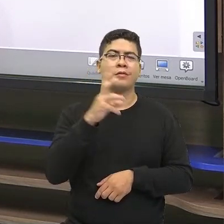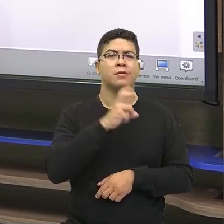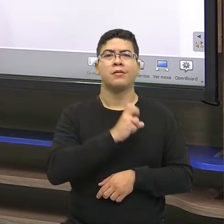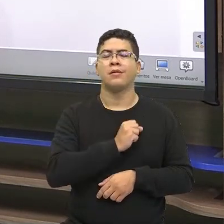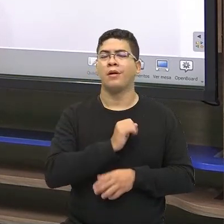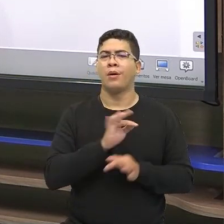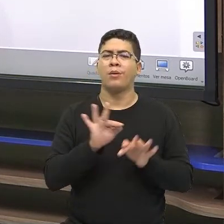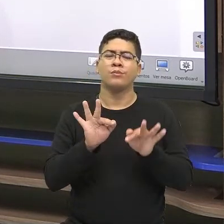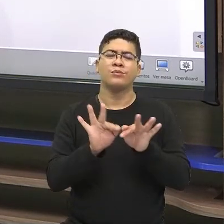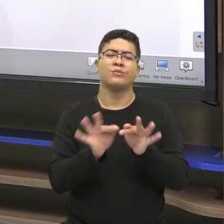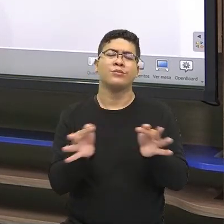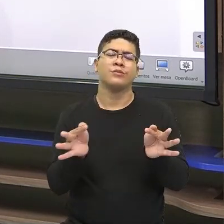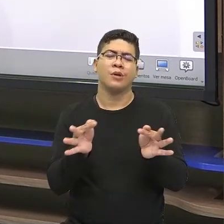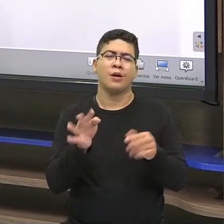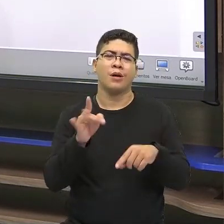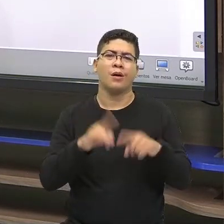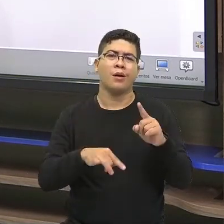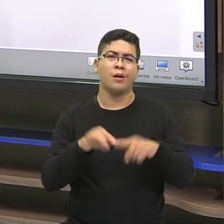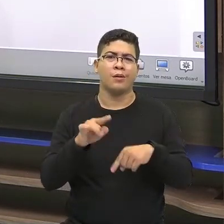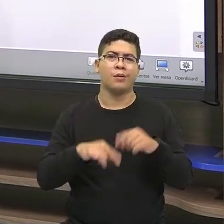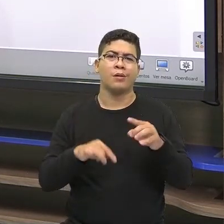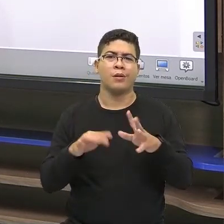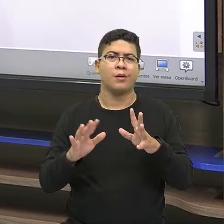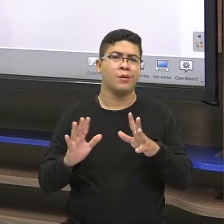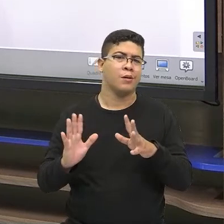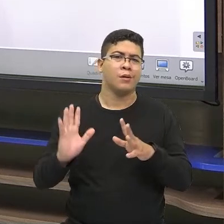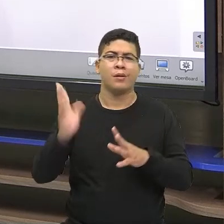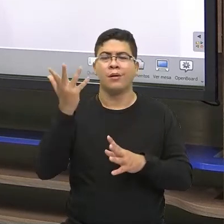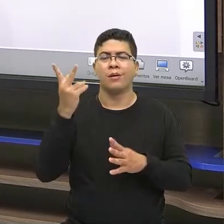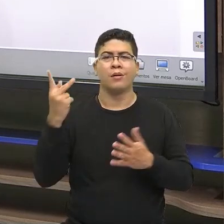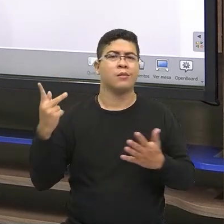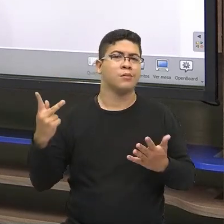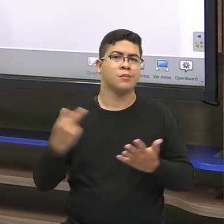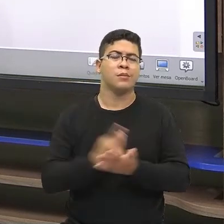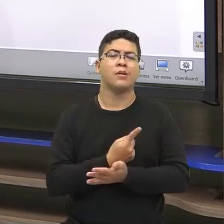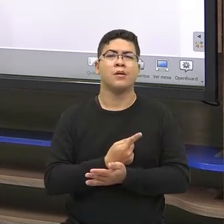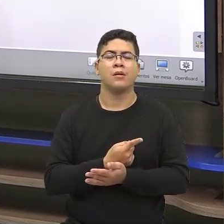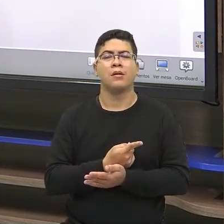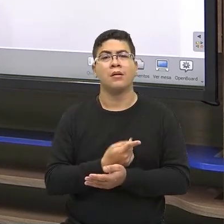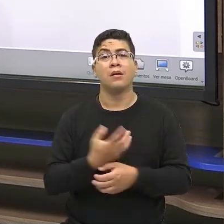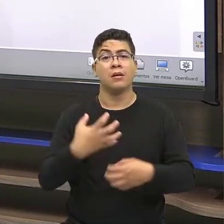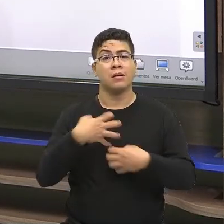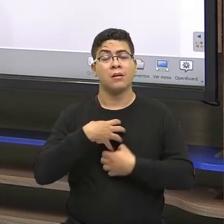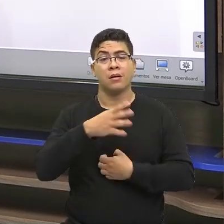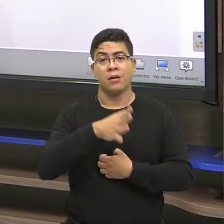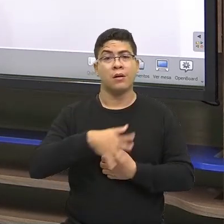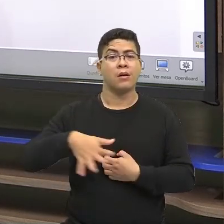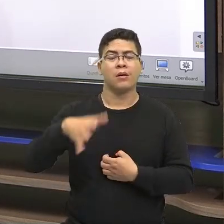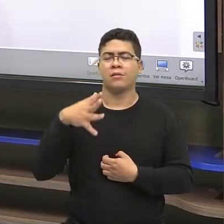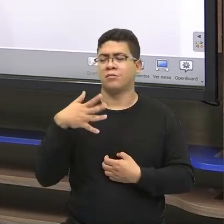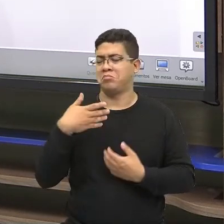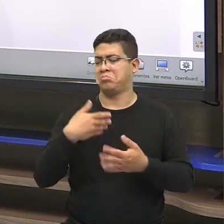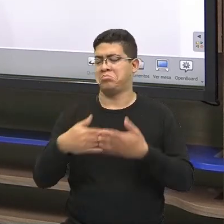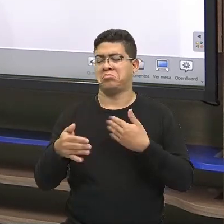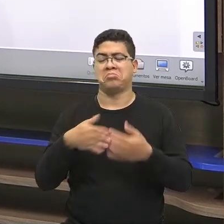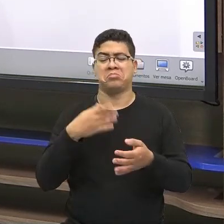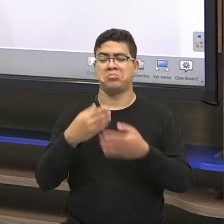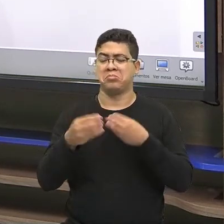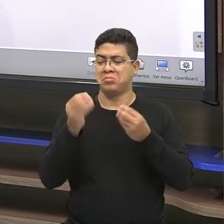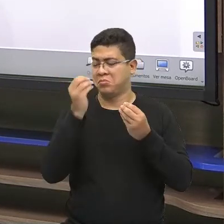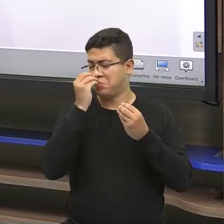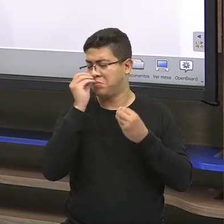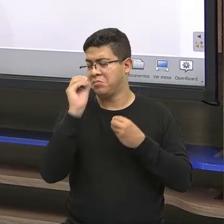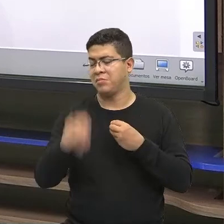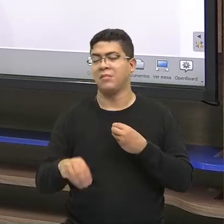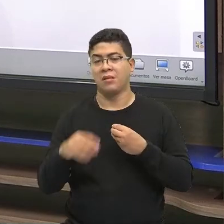pequenas coisas, né? O belo seriam as coisas que para muitas pessoas seria insignificante, mas ele tinha um